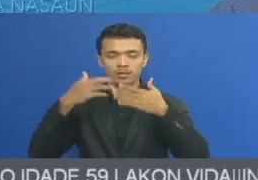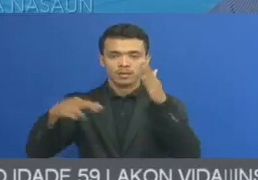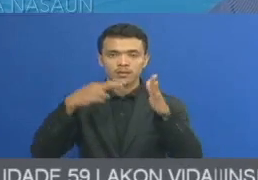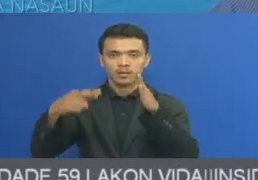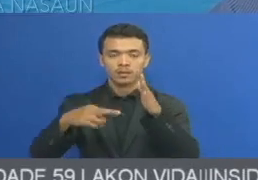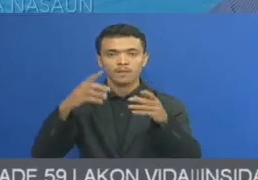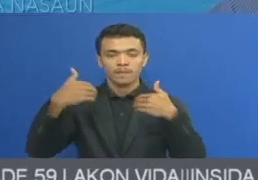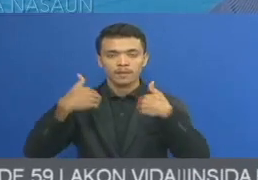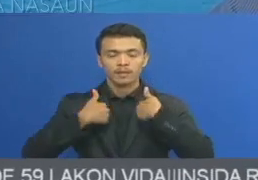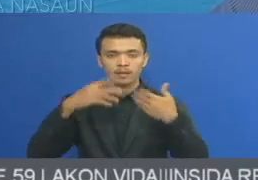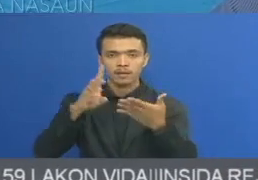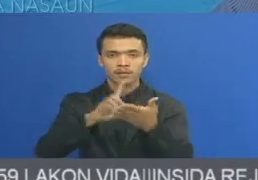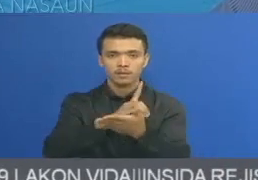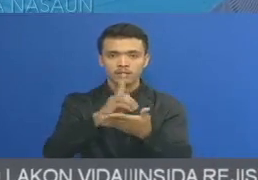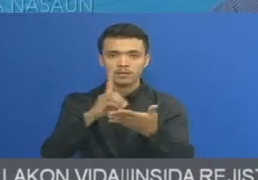que é discriminação, não é